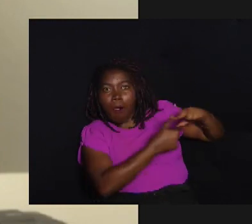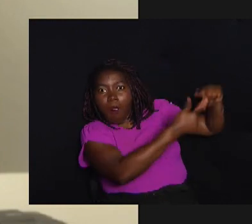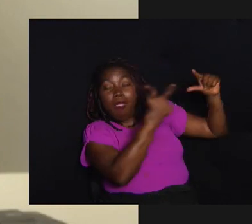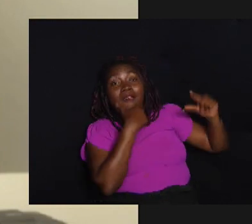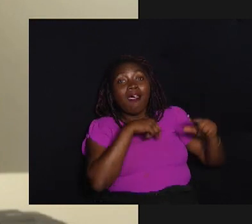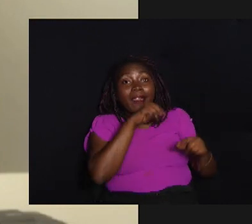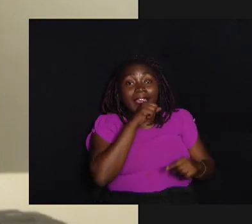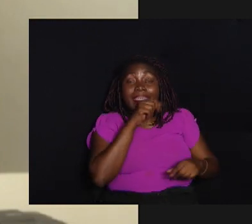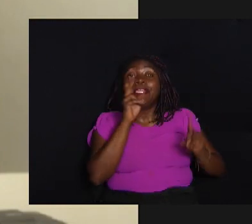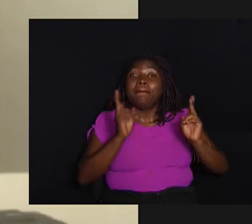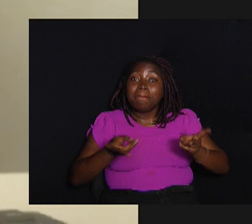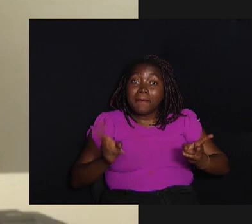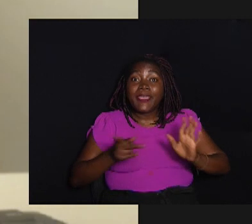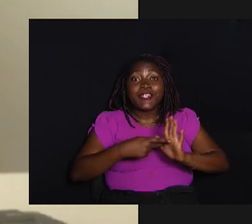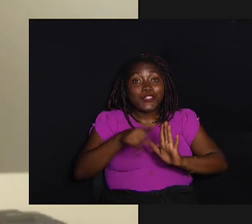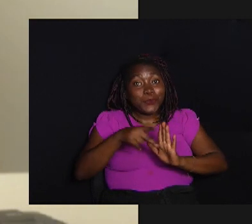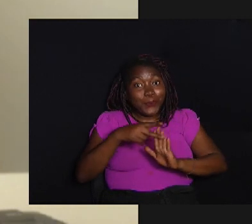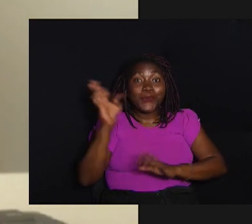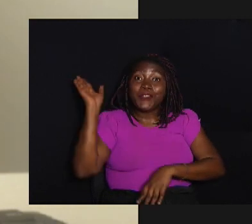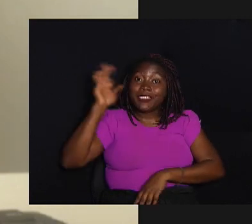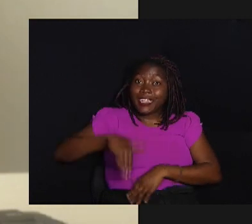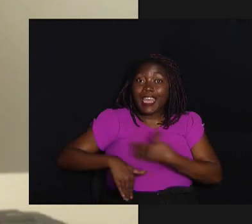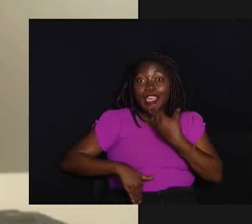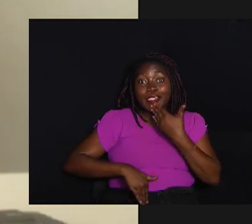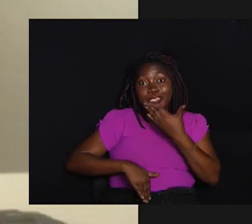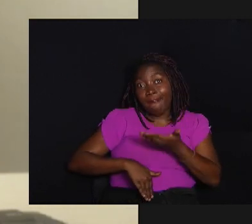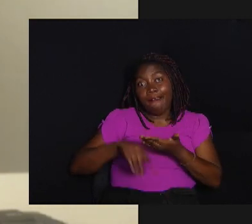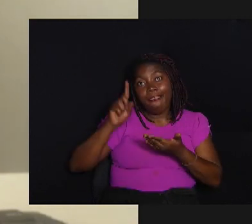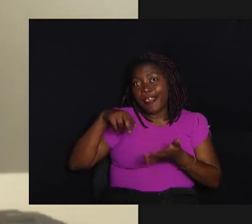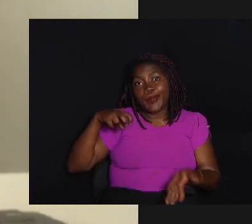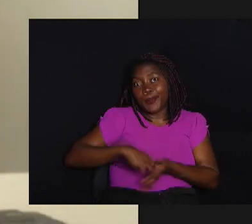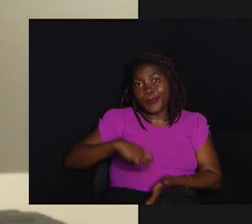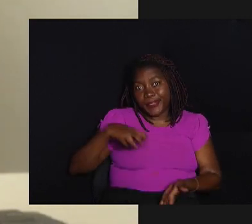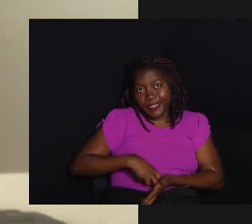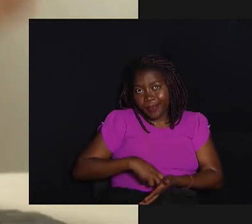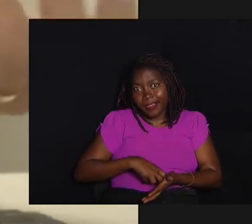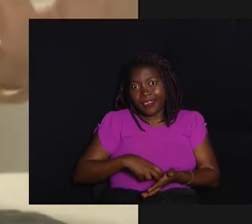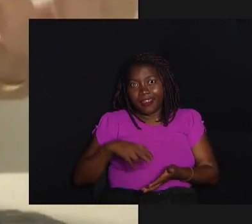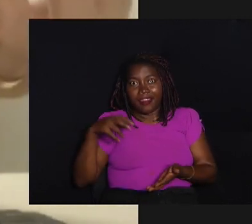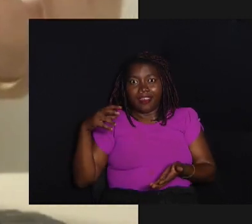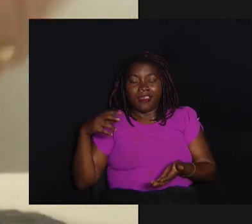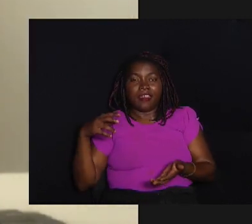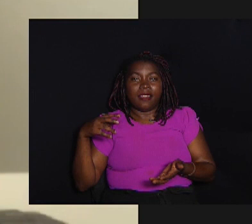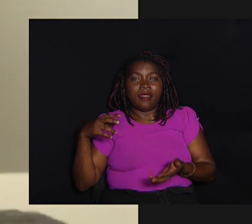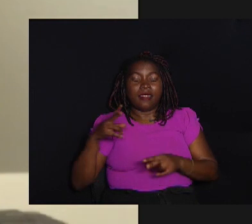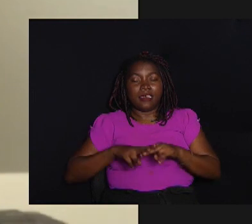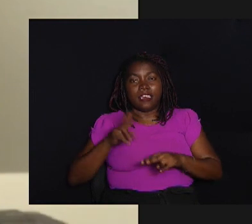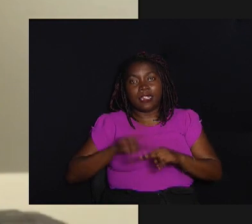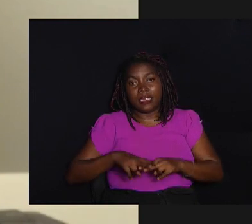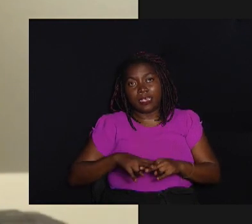esse mesmo projeto de lei traz esse pedido de essa punição com a pena de prisão para o alienador